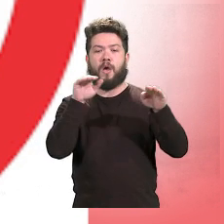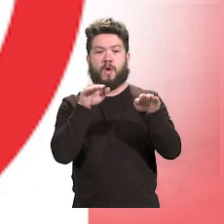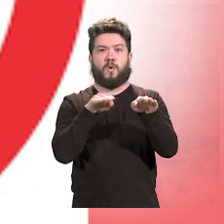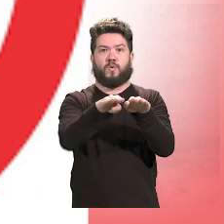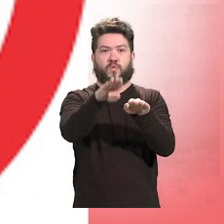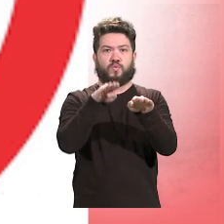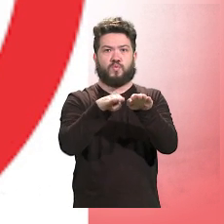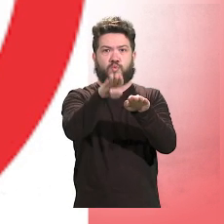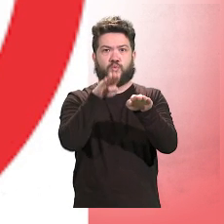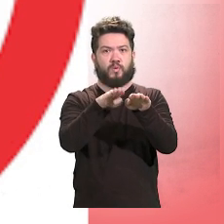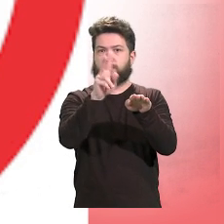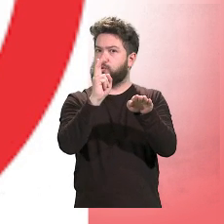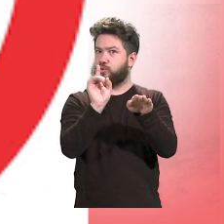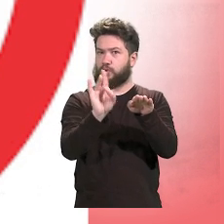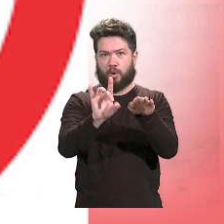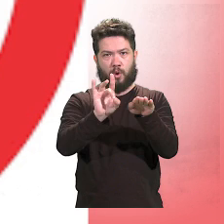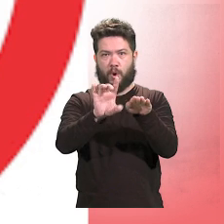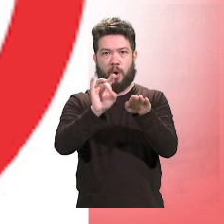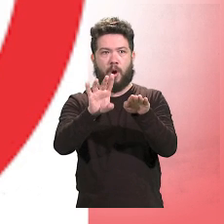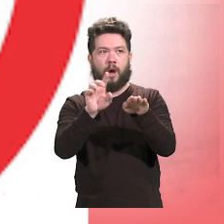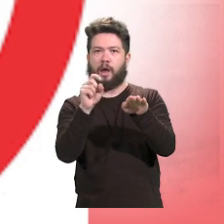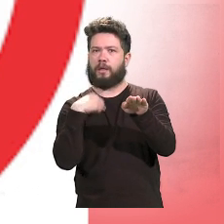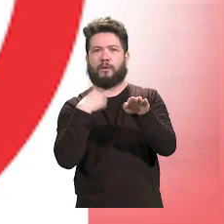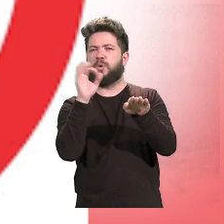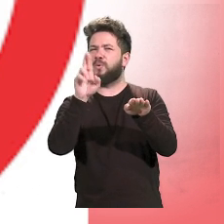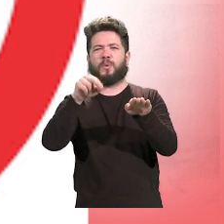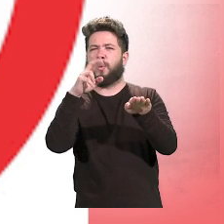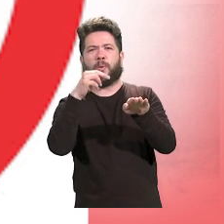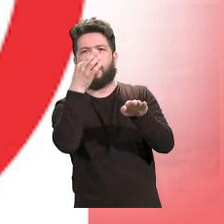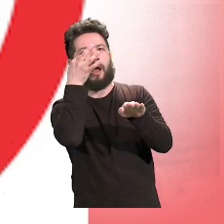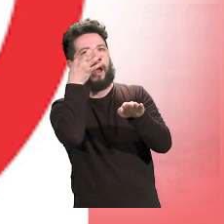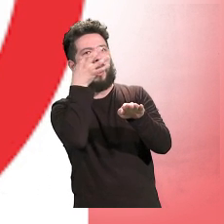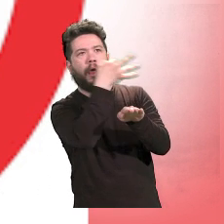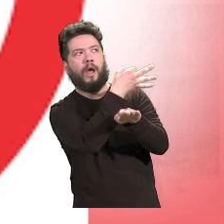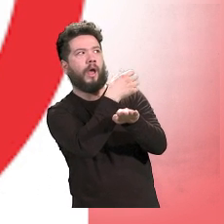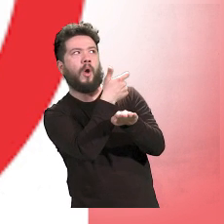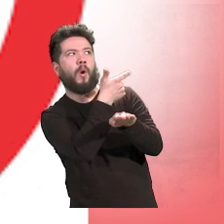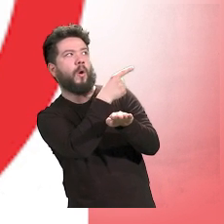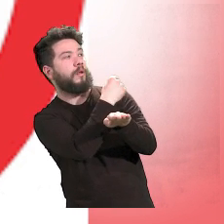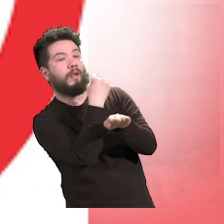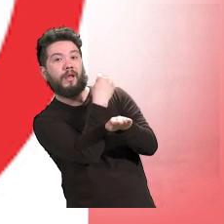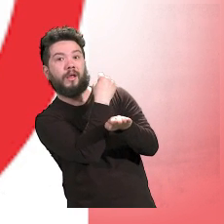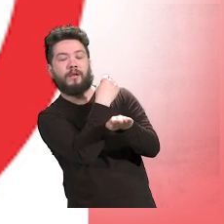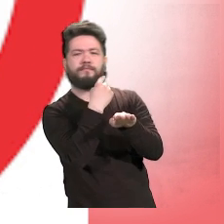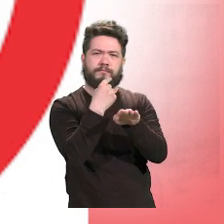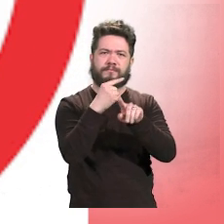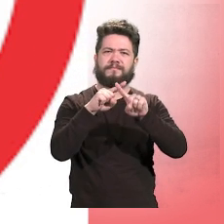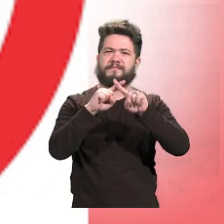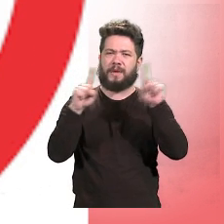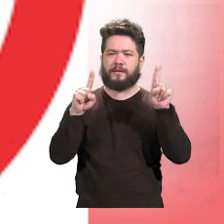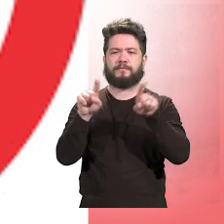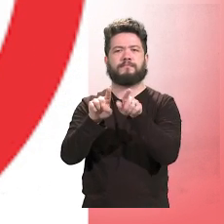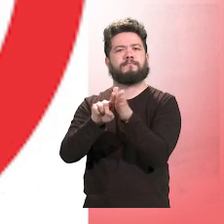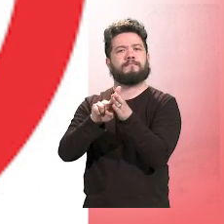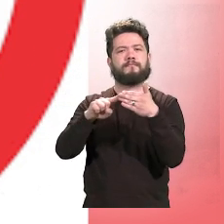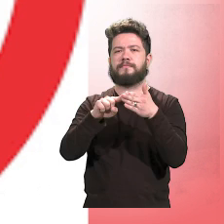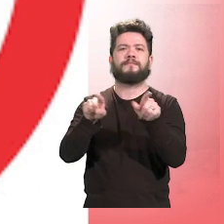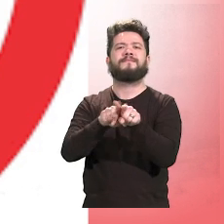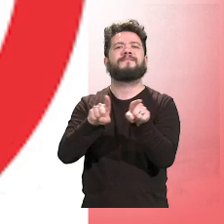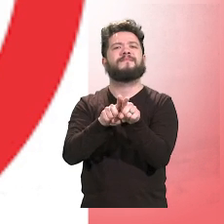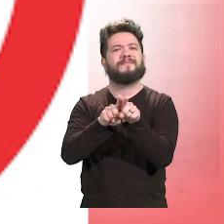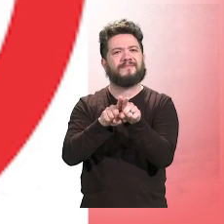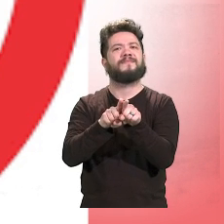um único sentido, não costumamos olhar para o sentido oposto para atravessar, para sair do veículo,